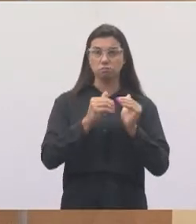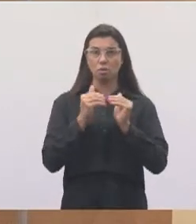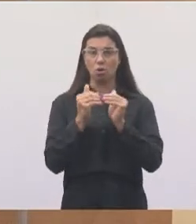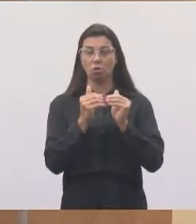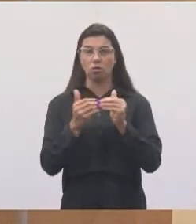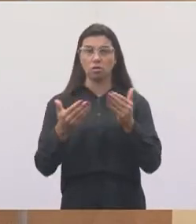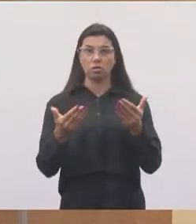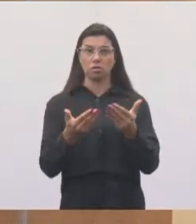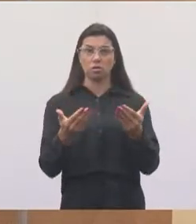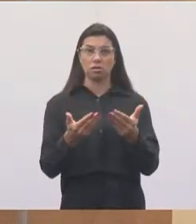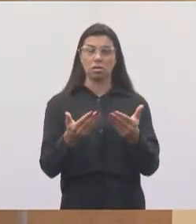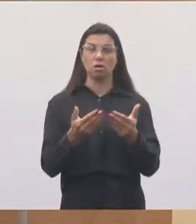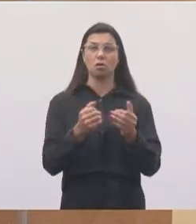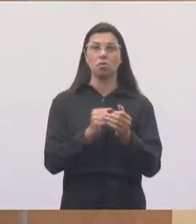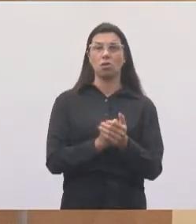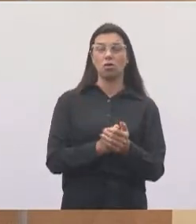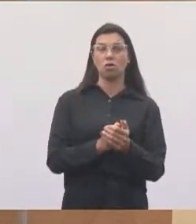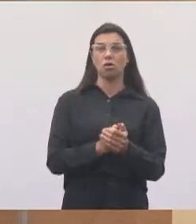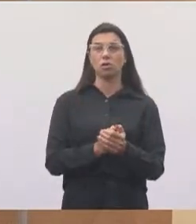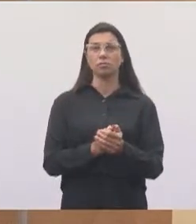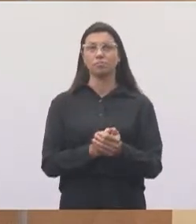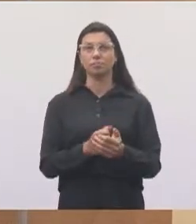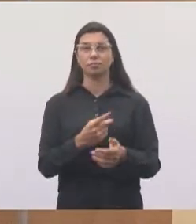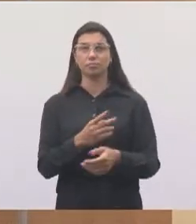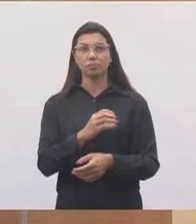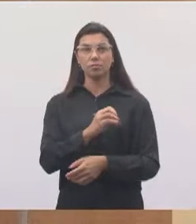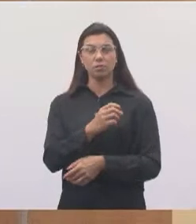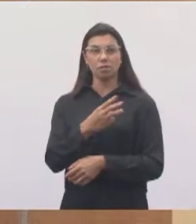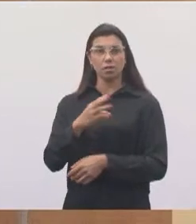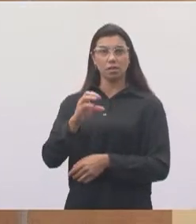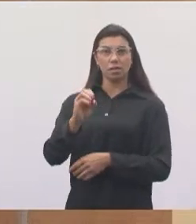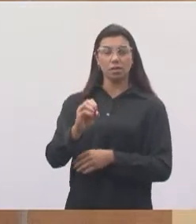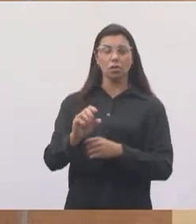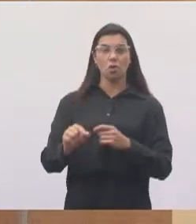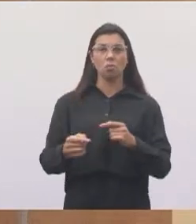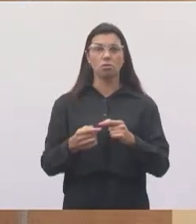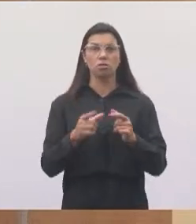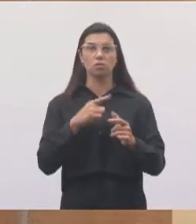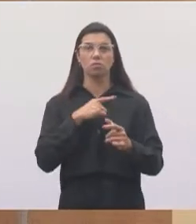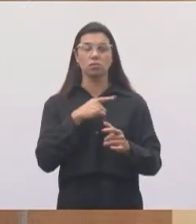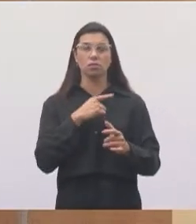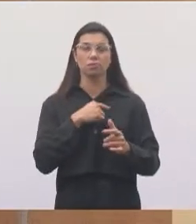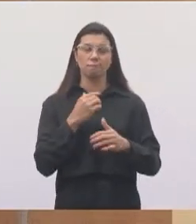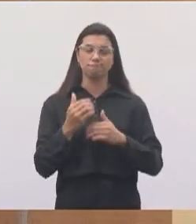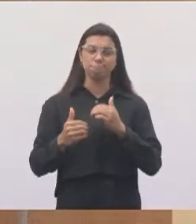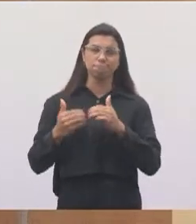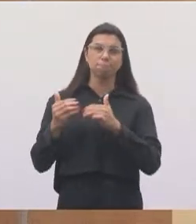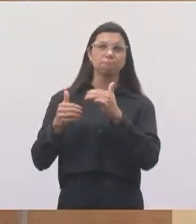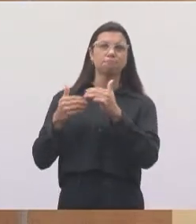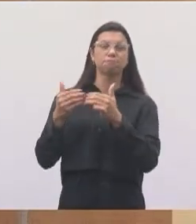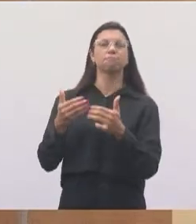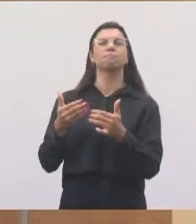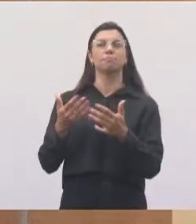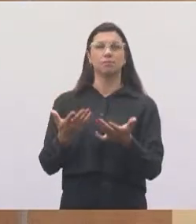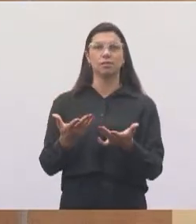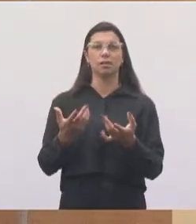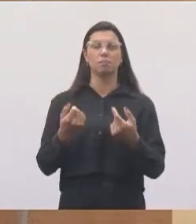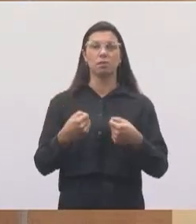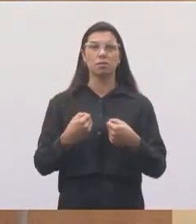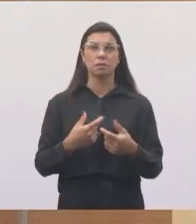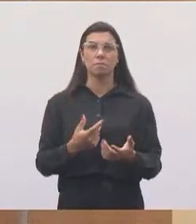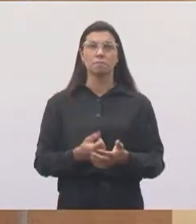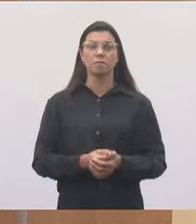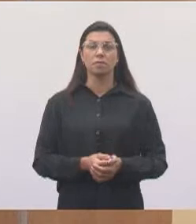com a Agenda 2030, atingindo os seguintes objetivos: desenvolvimento sustentável. Por fim,